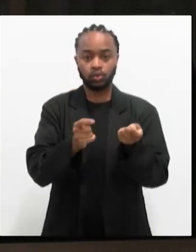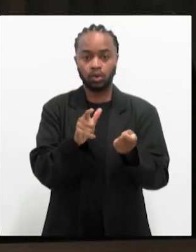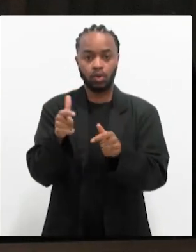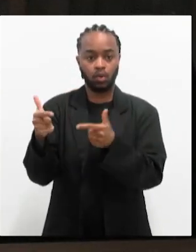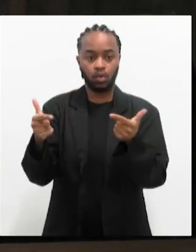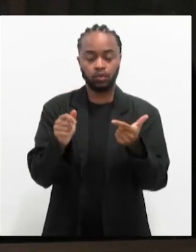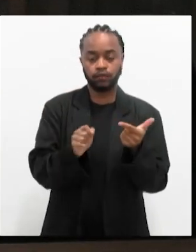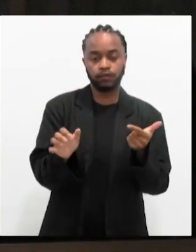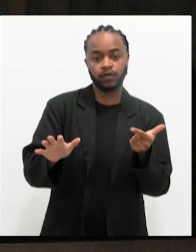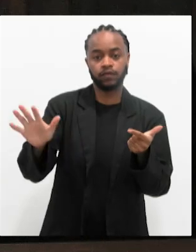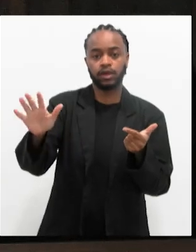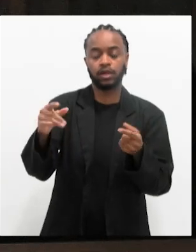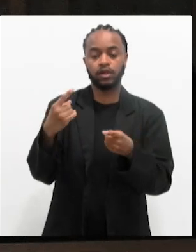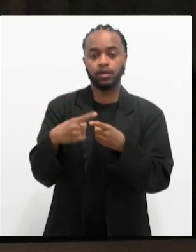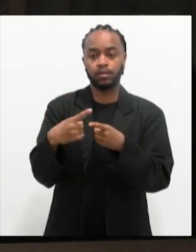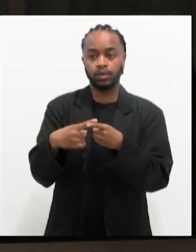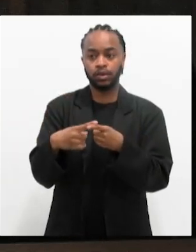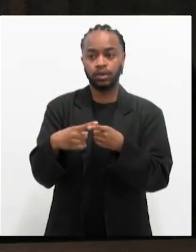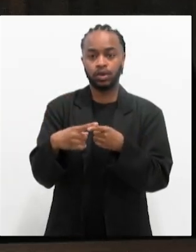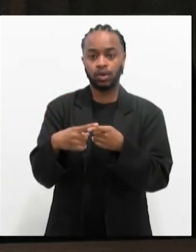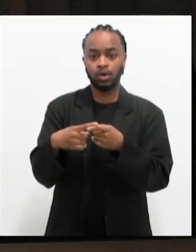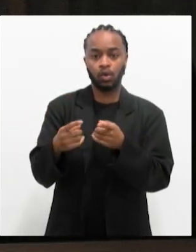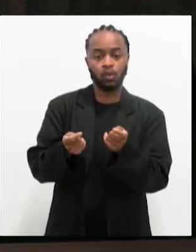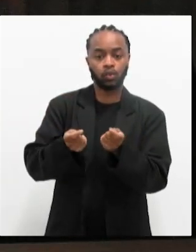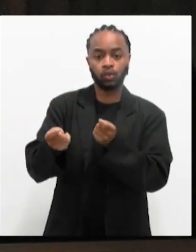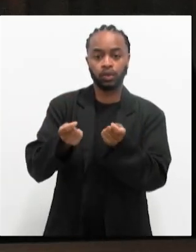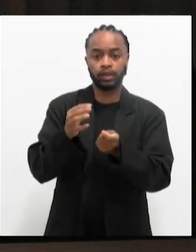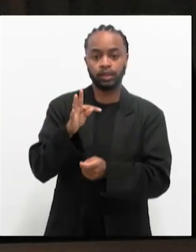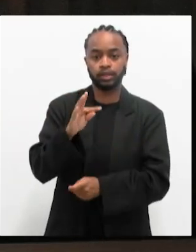favelas, cujo comando é do TCP.